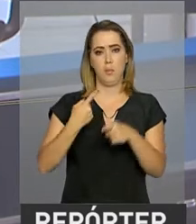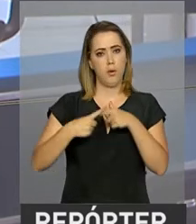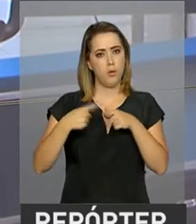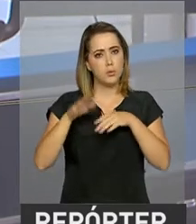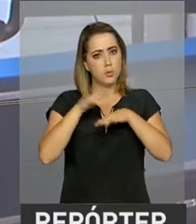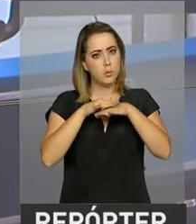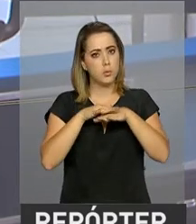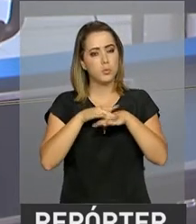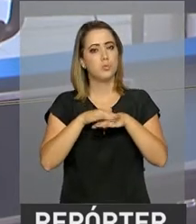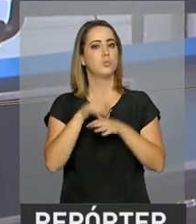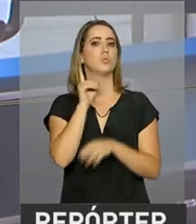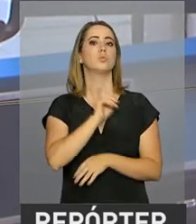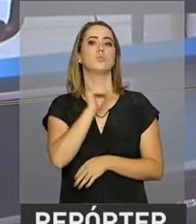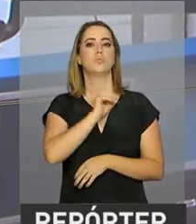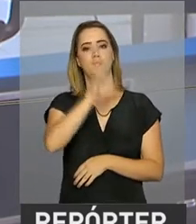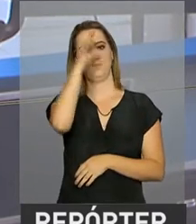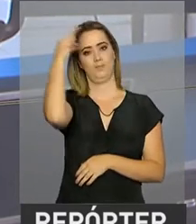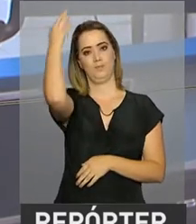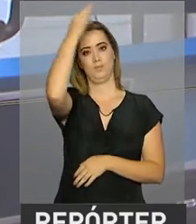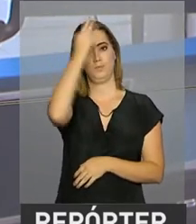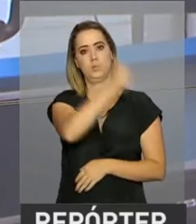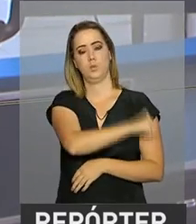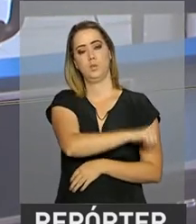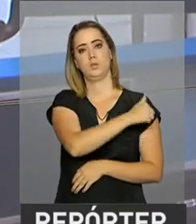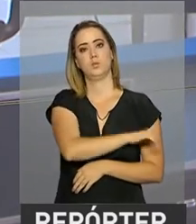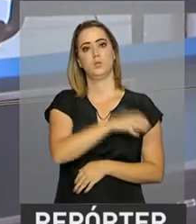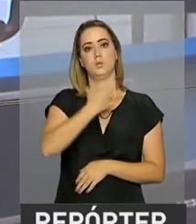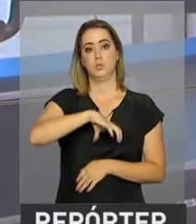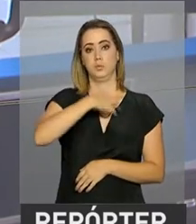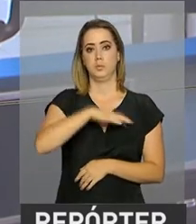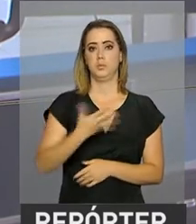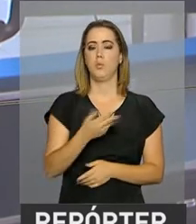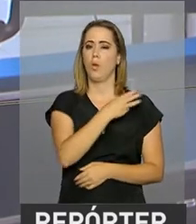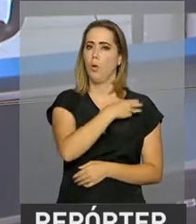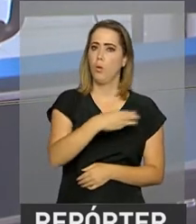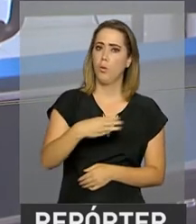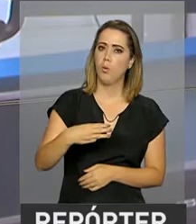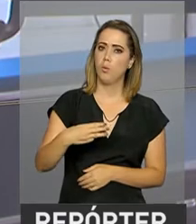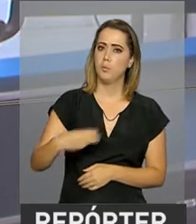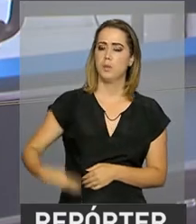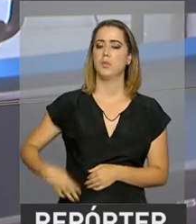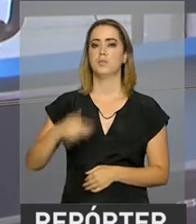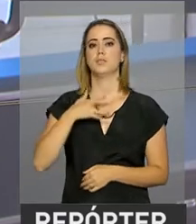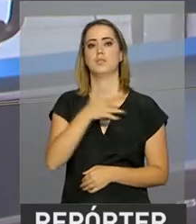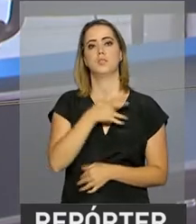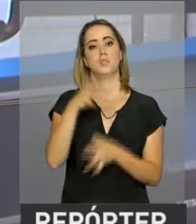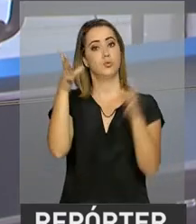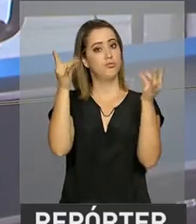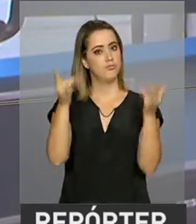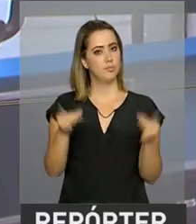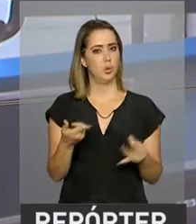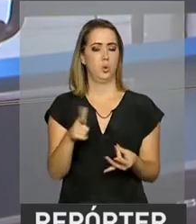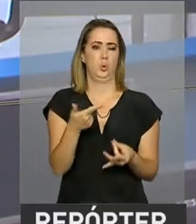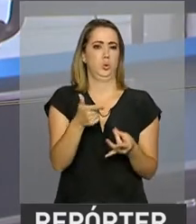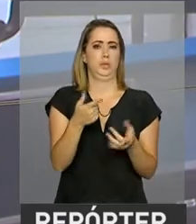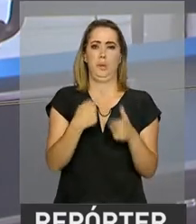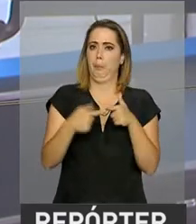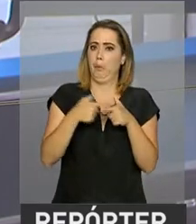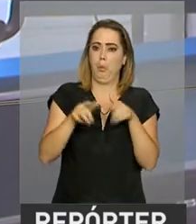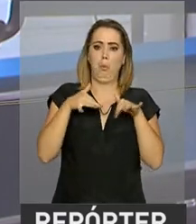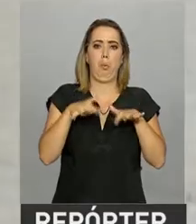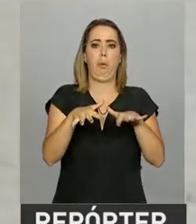santo rio de janeiro e bahia o ministro da saúde ricardo barros destacou que não há uma epidemia da